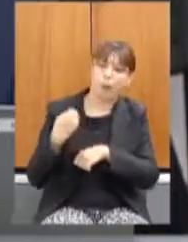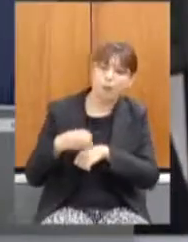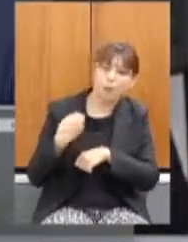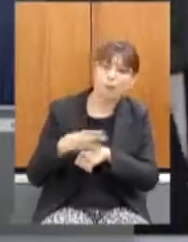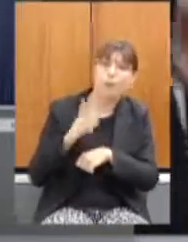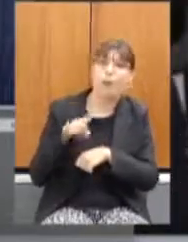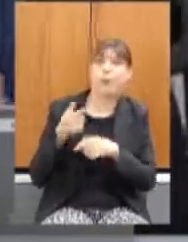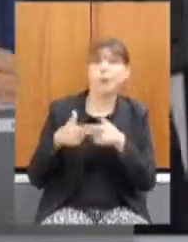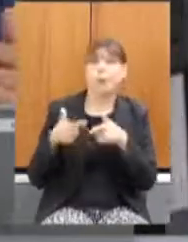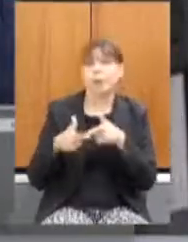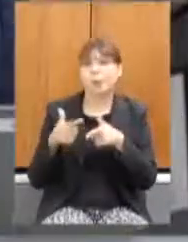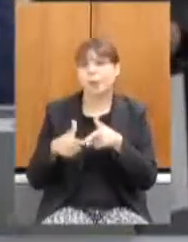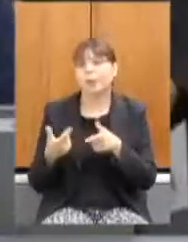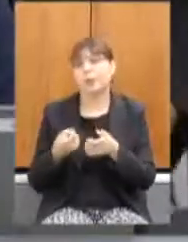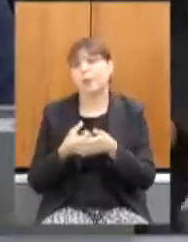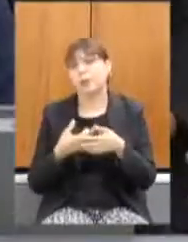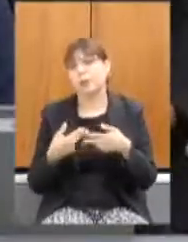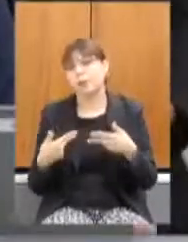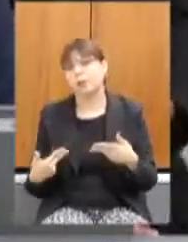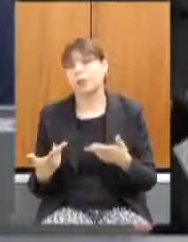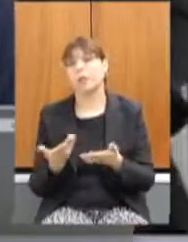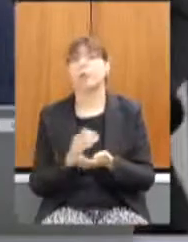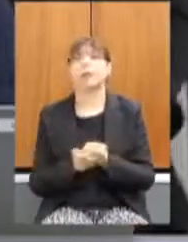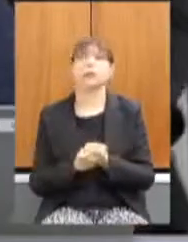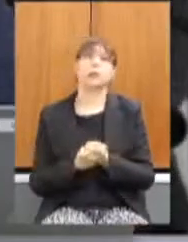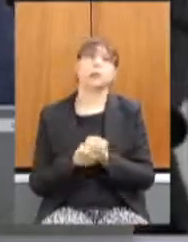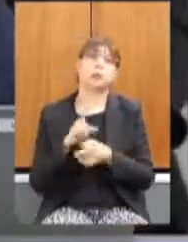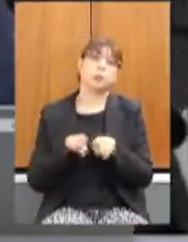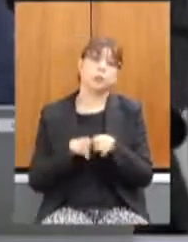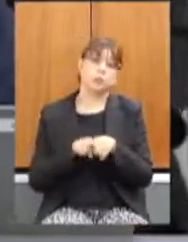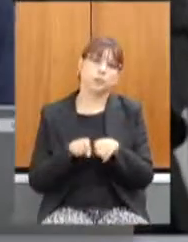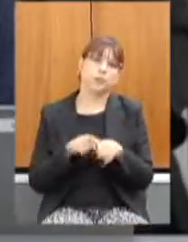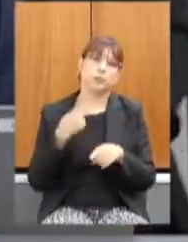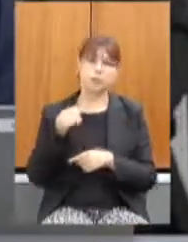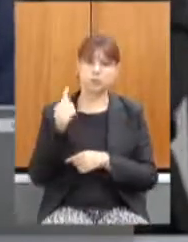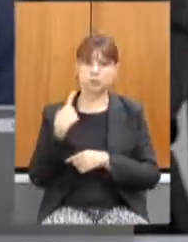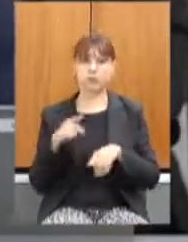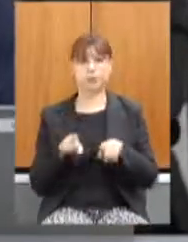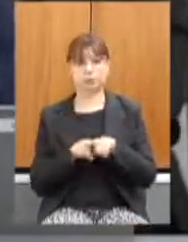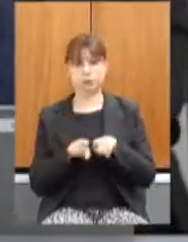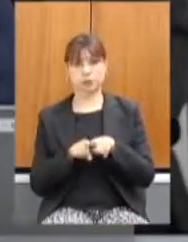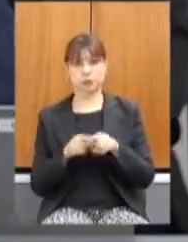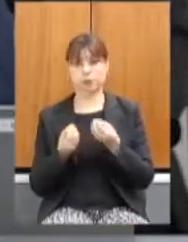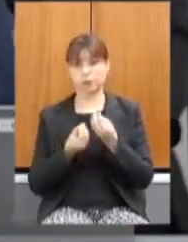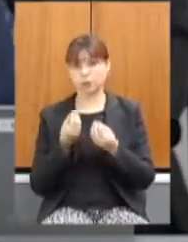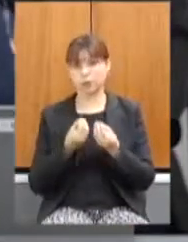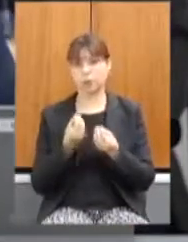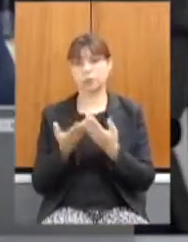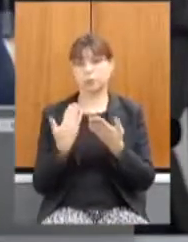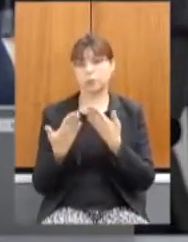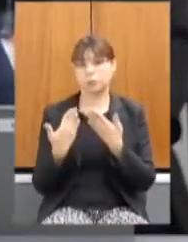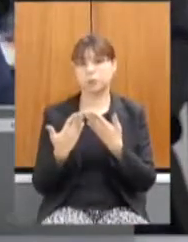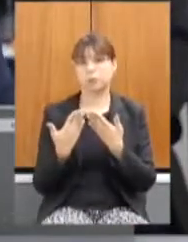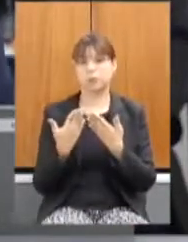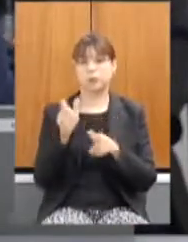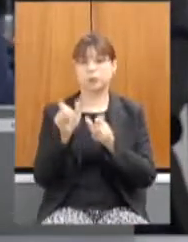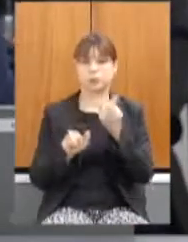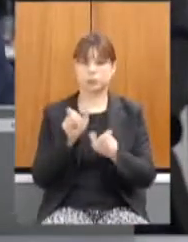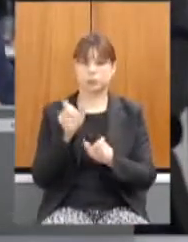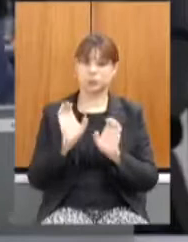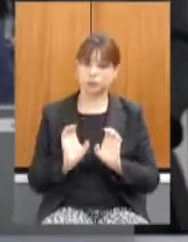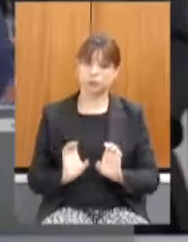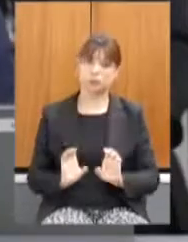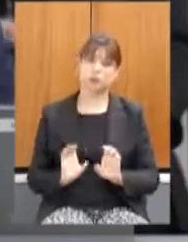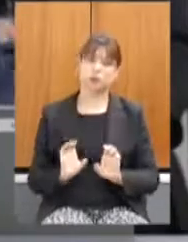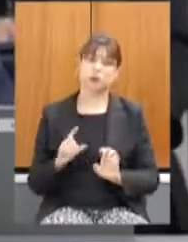todas as áreas por todos os deputados o mesmo através do atendimento ao cidadão e nós procuramos sempre